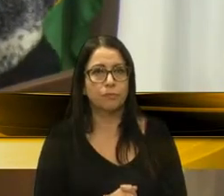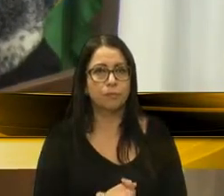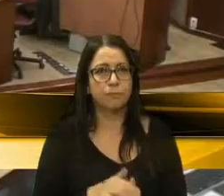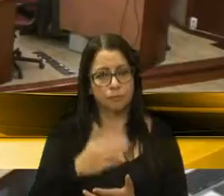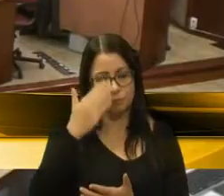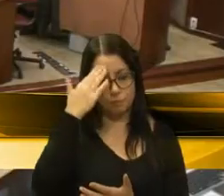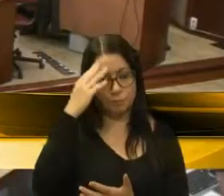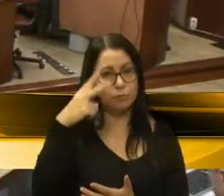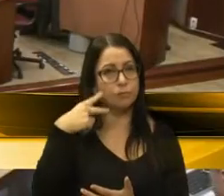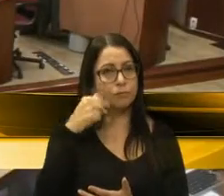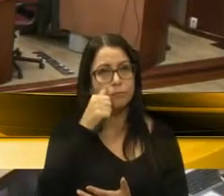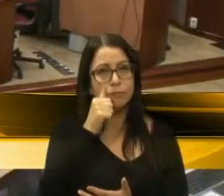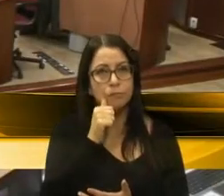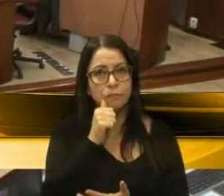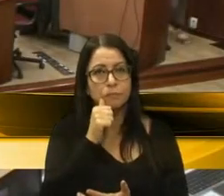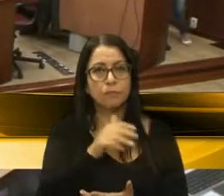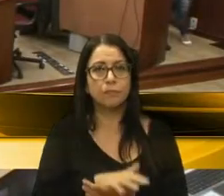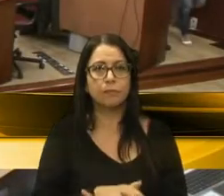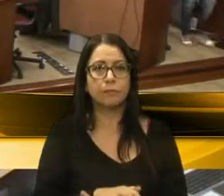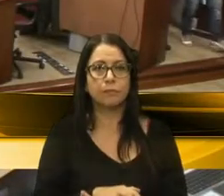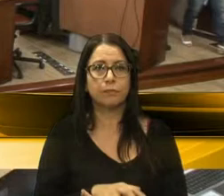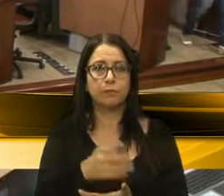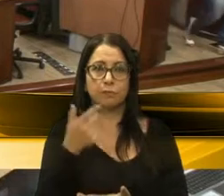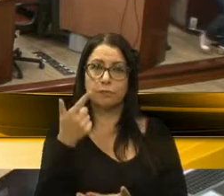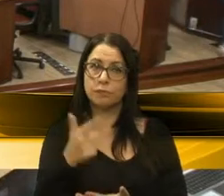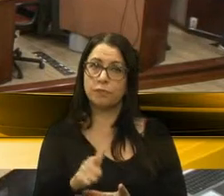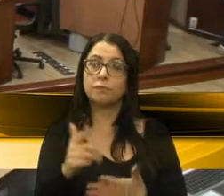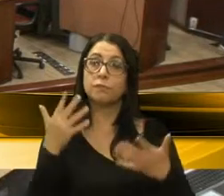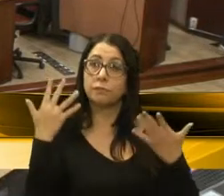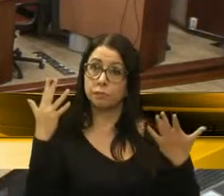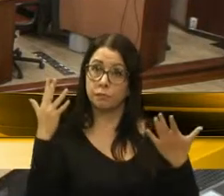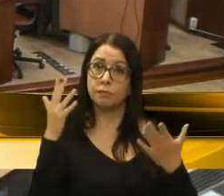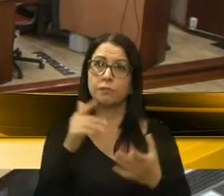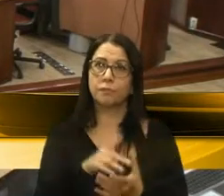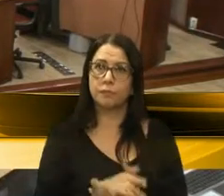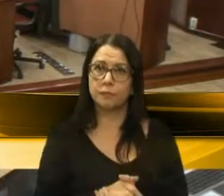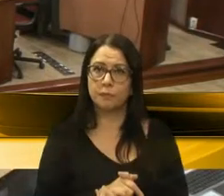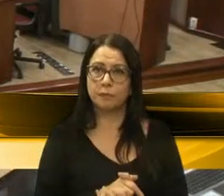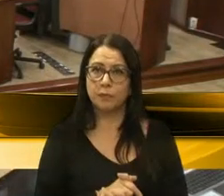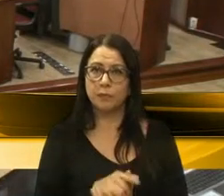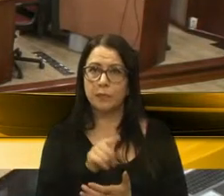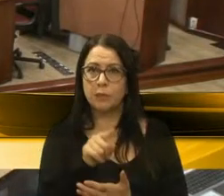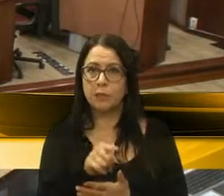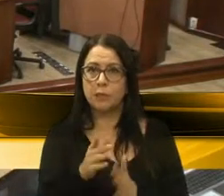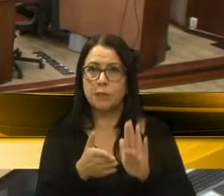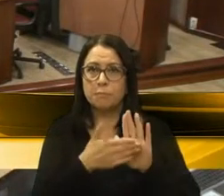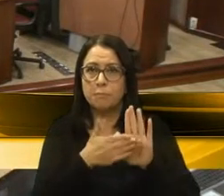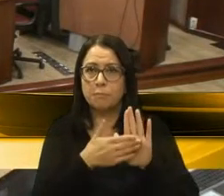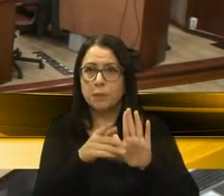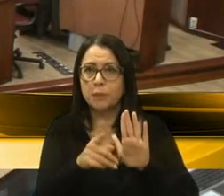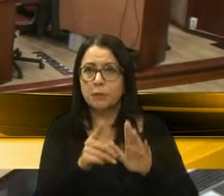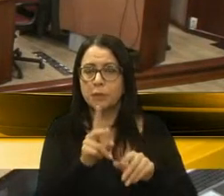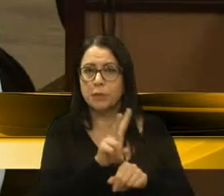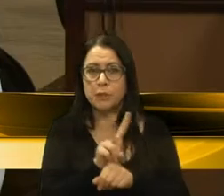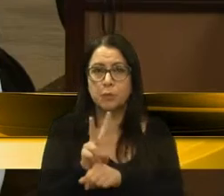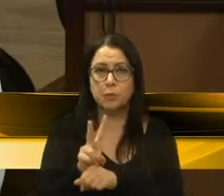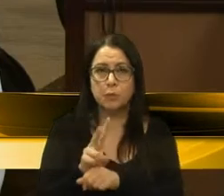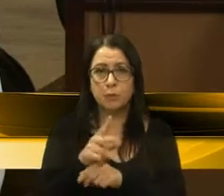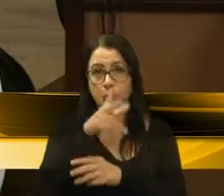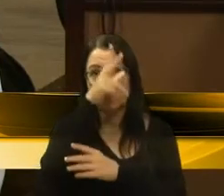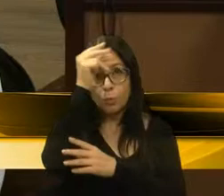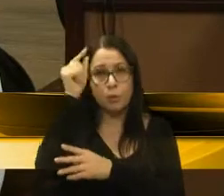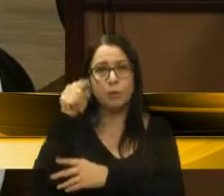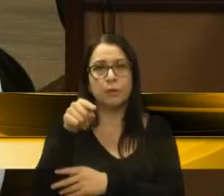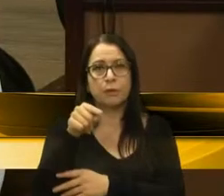Obrigado, vereadora Paula. Mais uma vez, parabenizar Vossa Excelência por esta pauta da segurança pública, qual a senhora